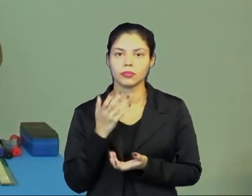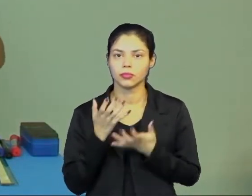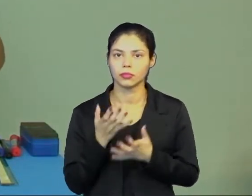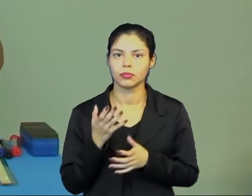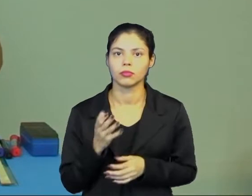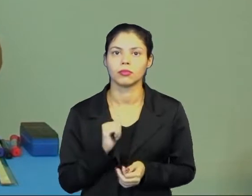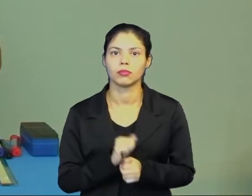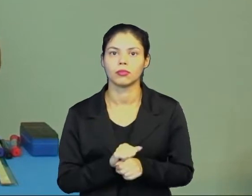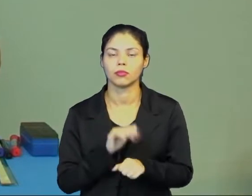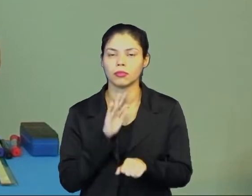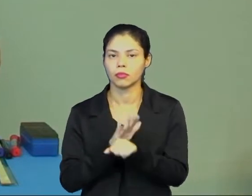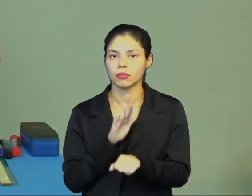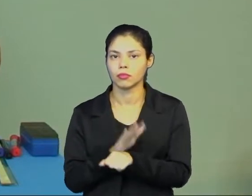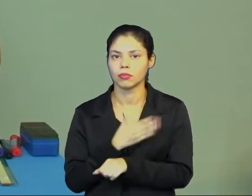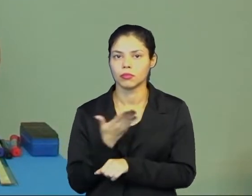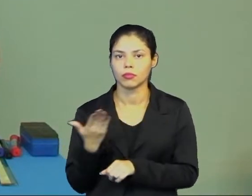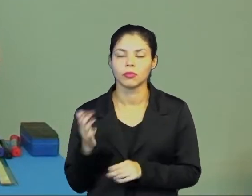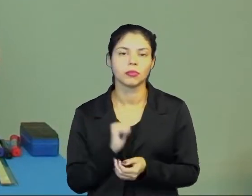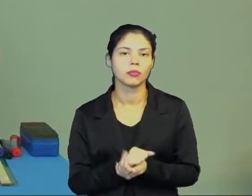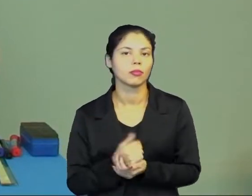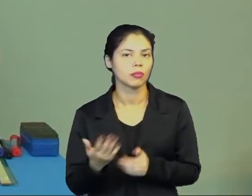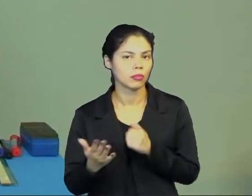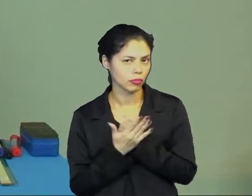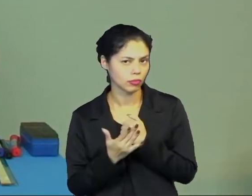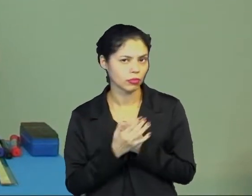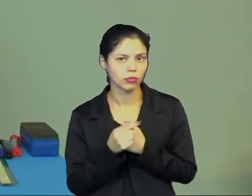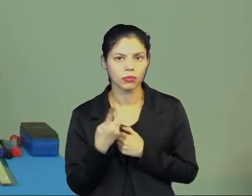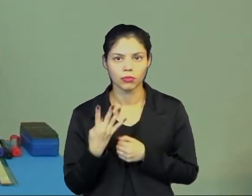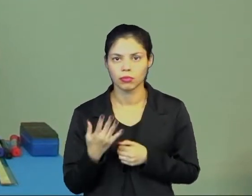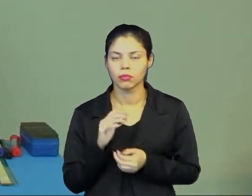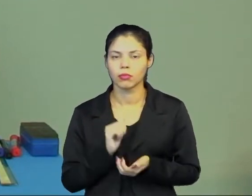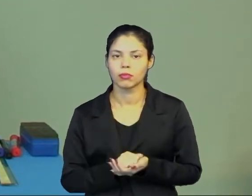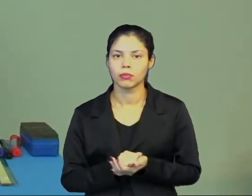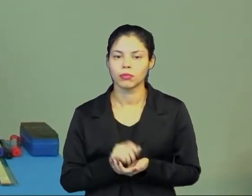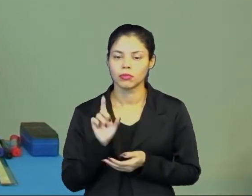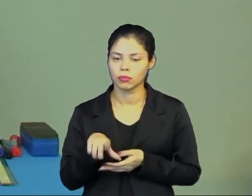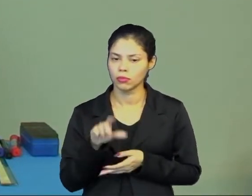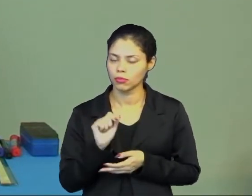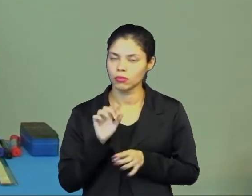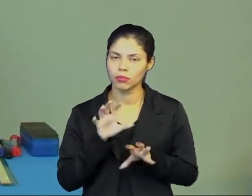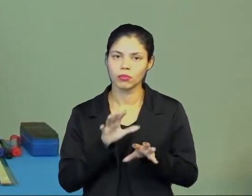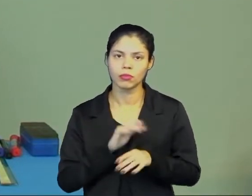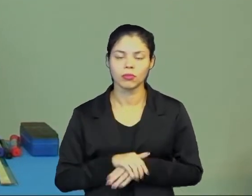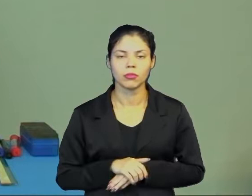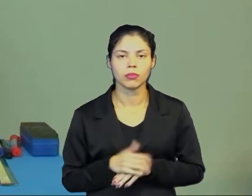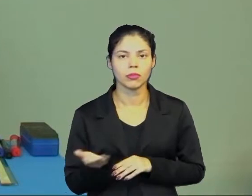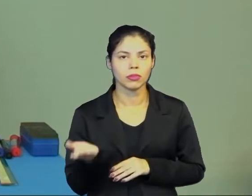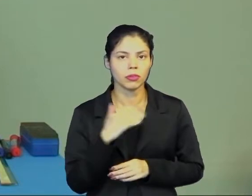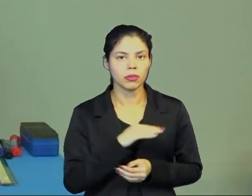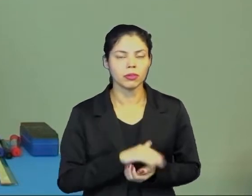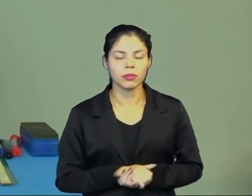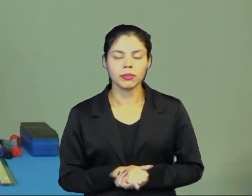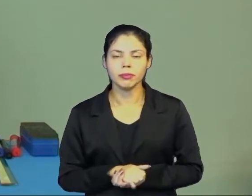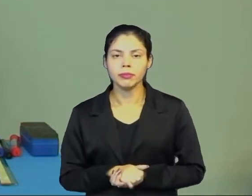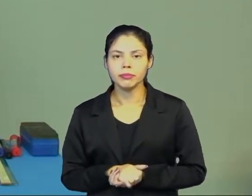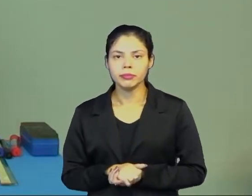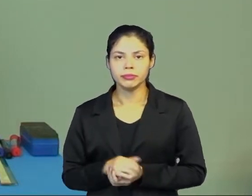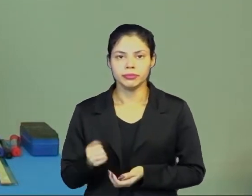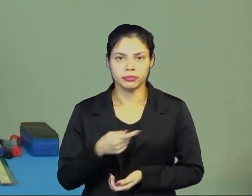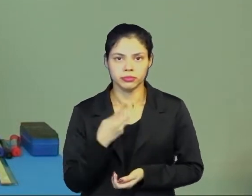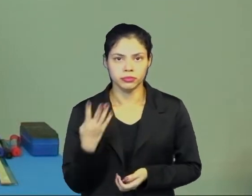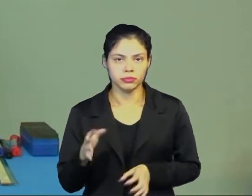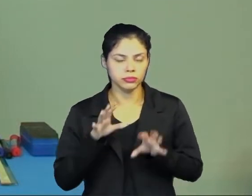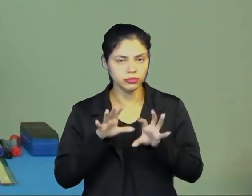queria a ajuda de vocês. Vocês me ajudam a contar e a descobrir isso? Vamos lá? Nós vamos